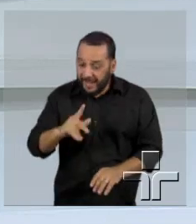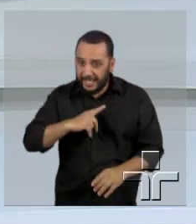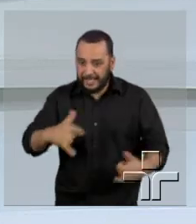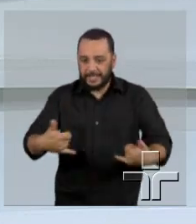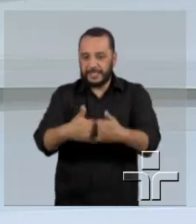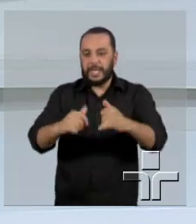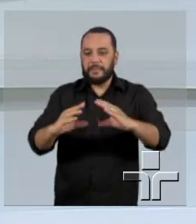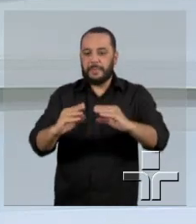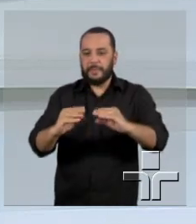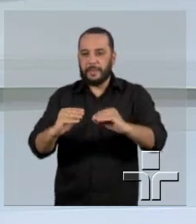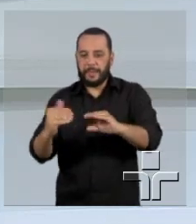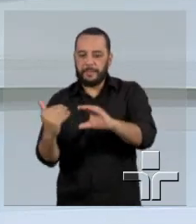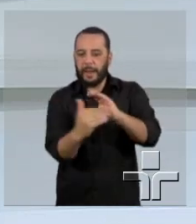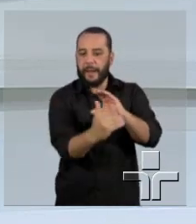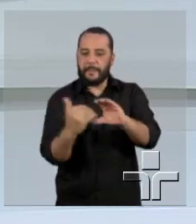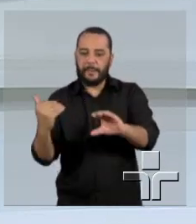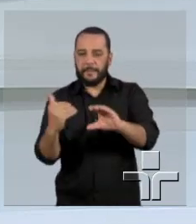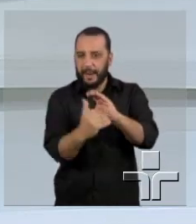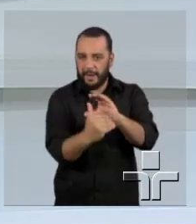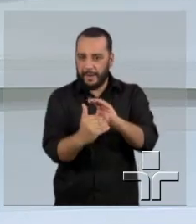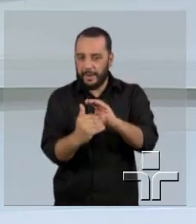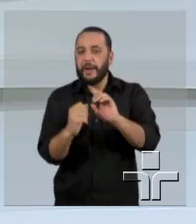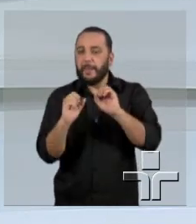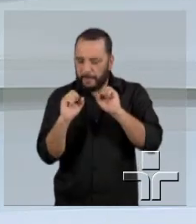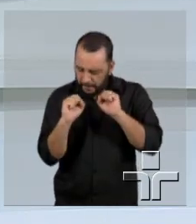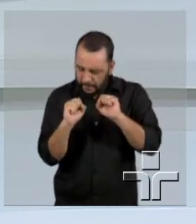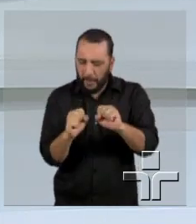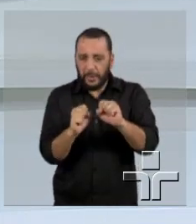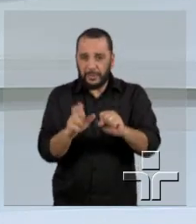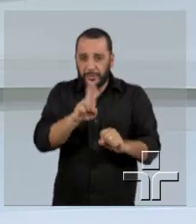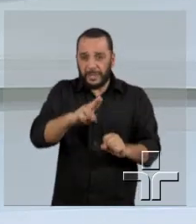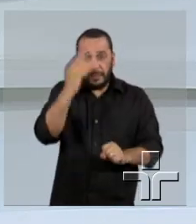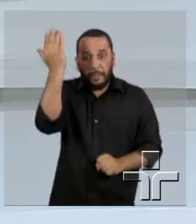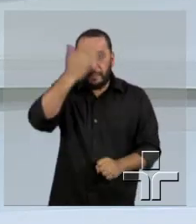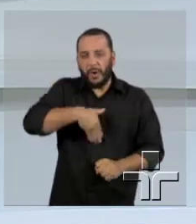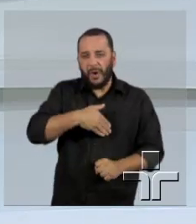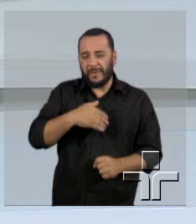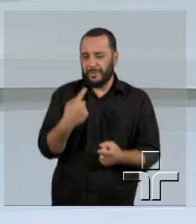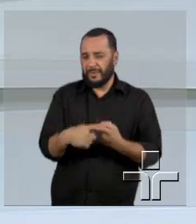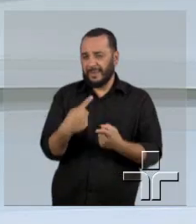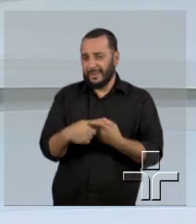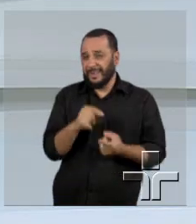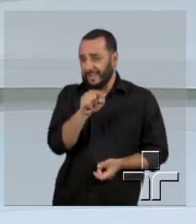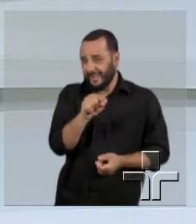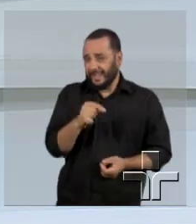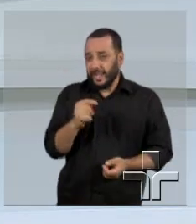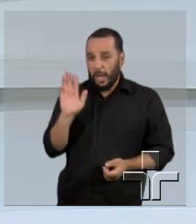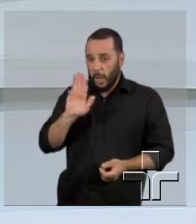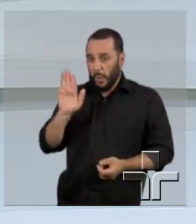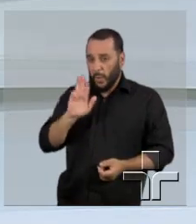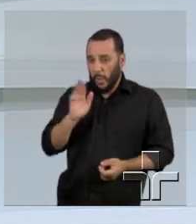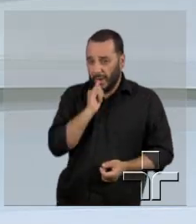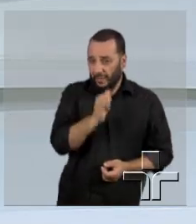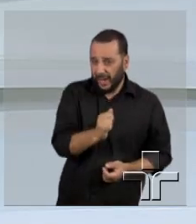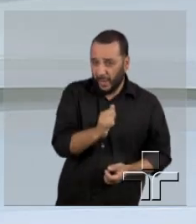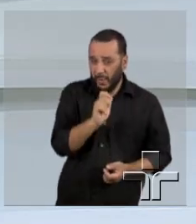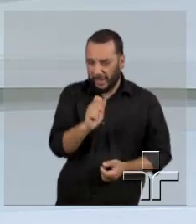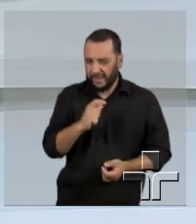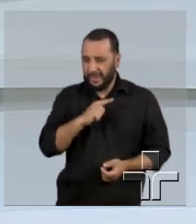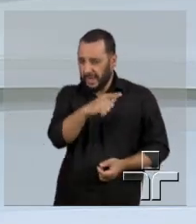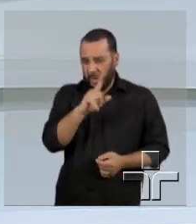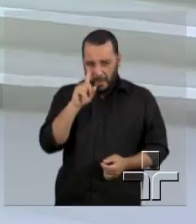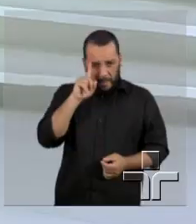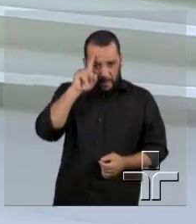por exemplo, do ex-presidente Lula, que questiona a parcialidade do Moro, mesmo sem serem verificadas a sua